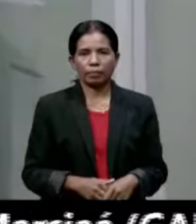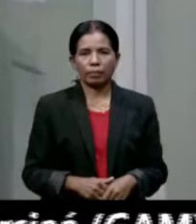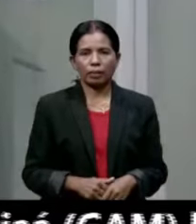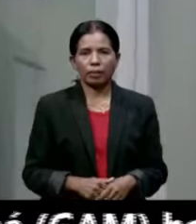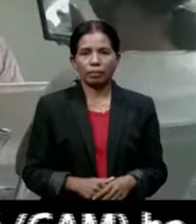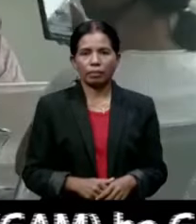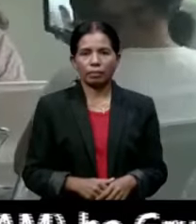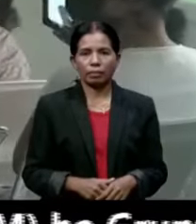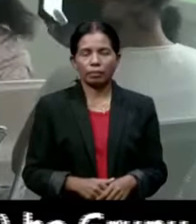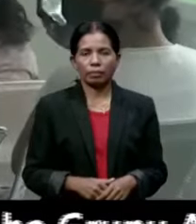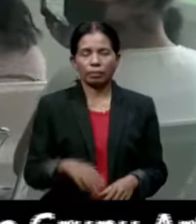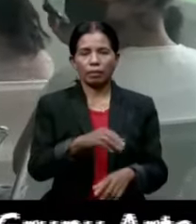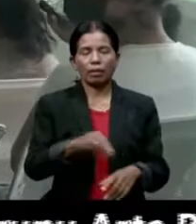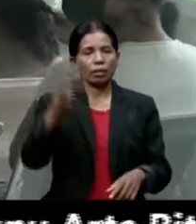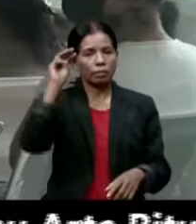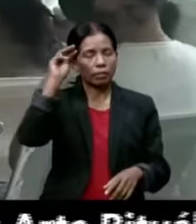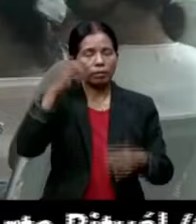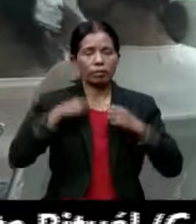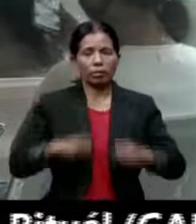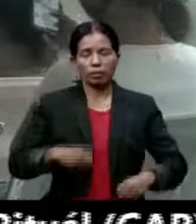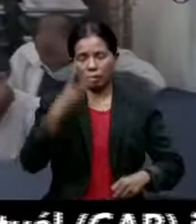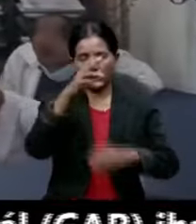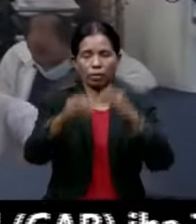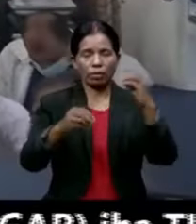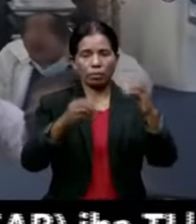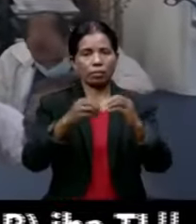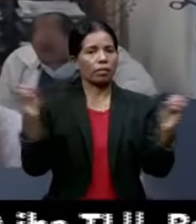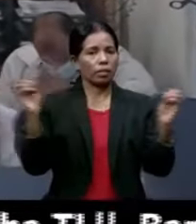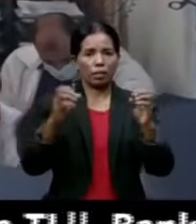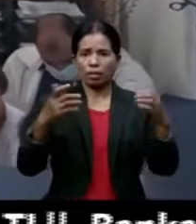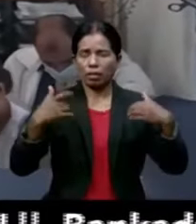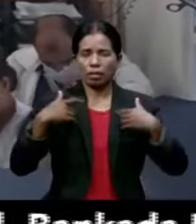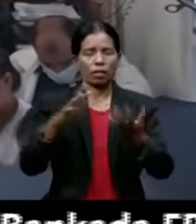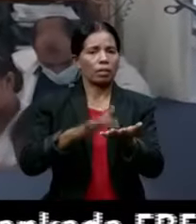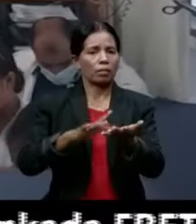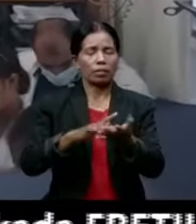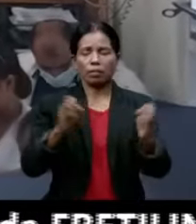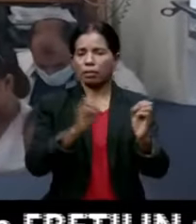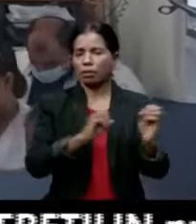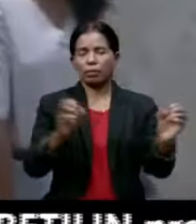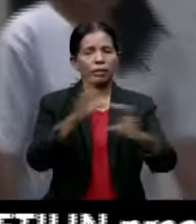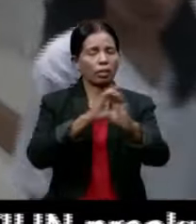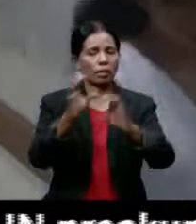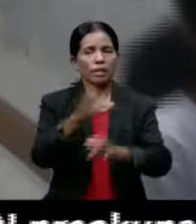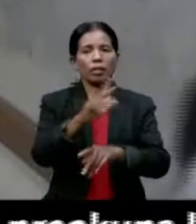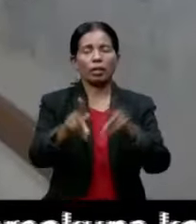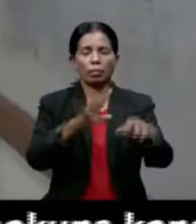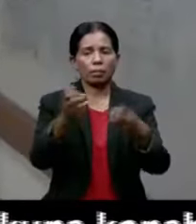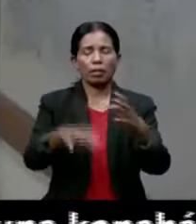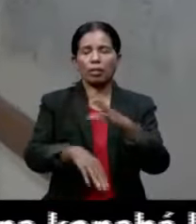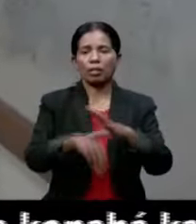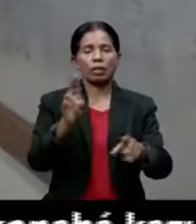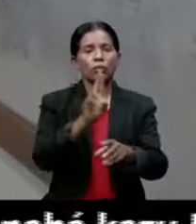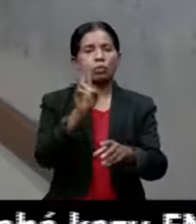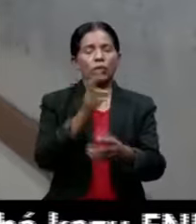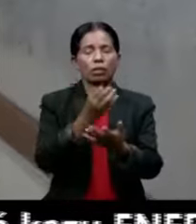Ligado à situação de saúde na pior chinesa e preocupação pública, também falta em Moro, falta ambulância no pior lutando, comunidade Macassé Ossan,